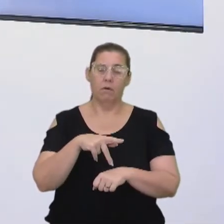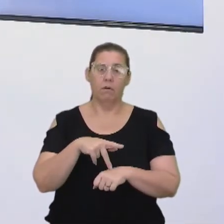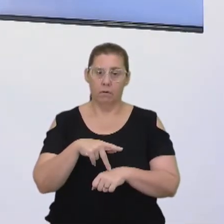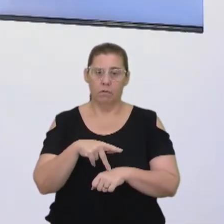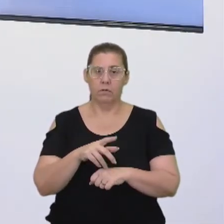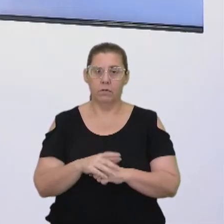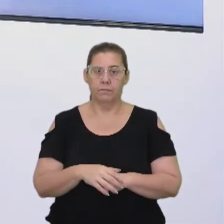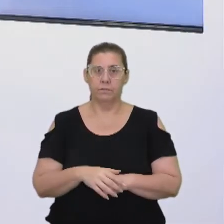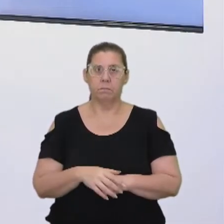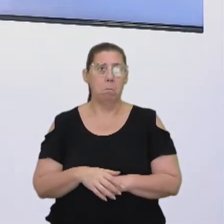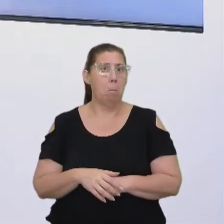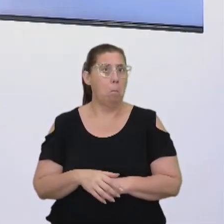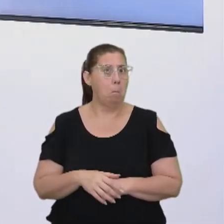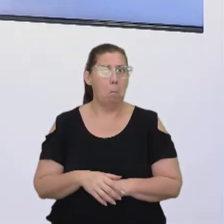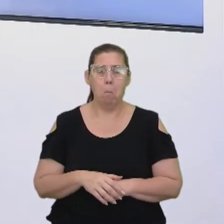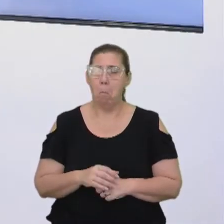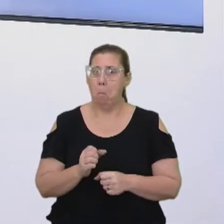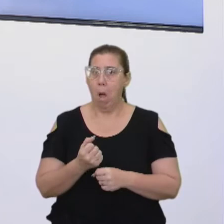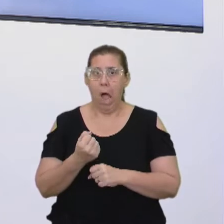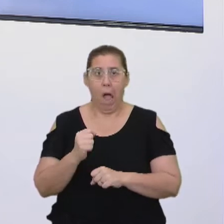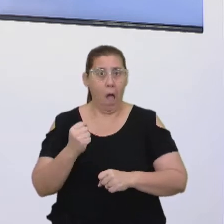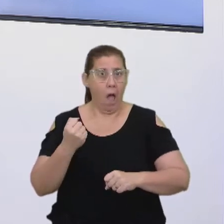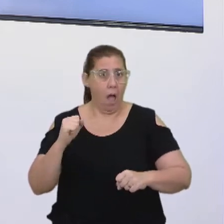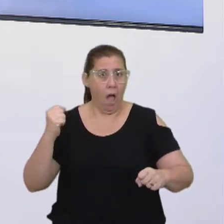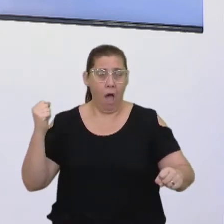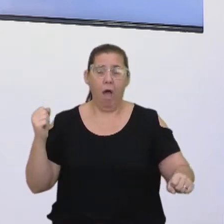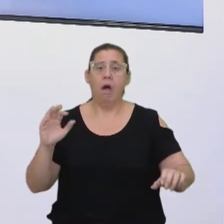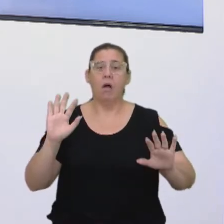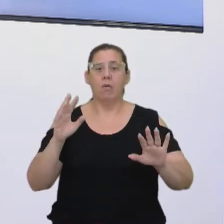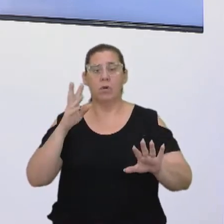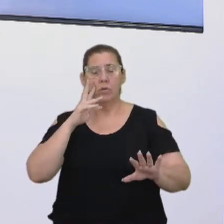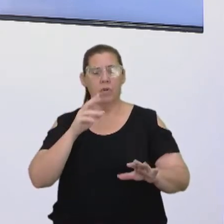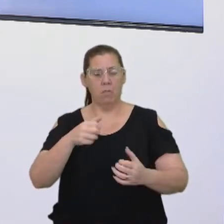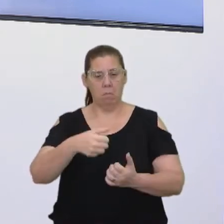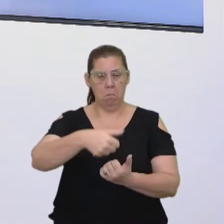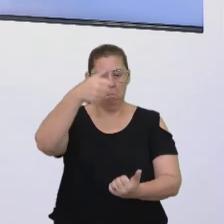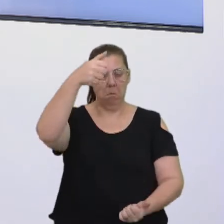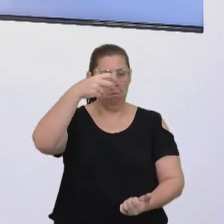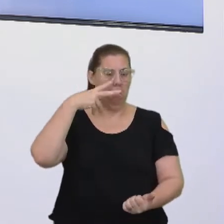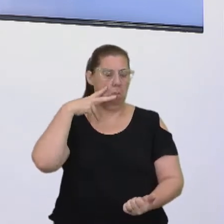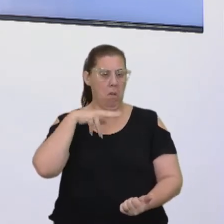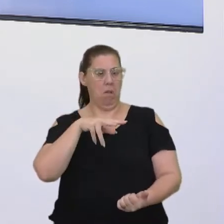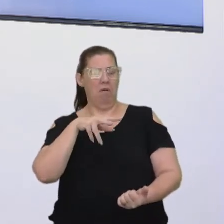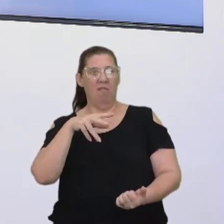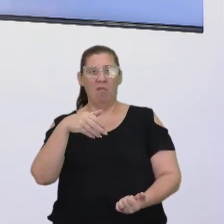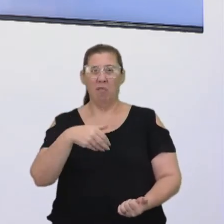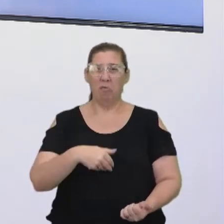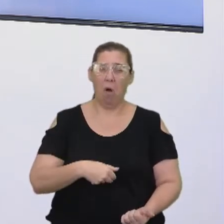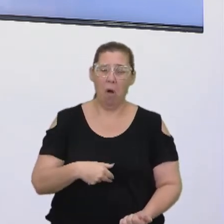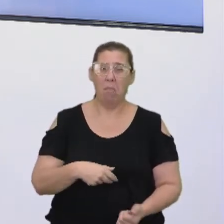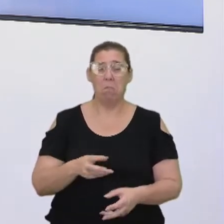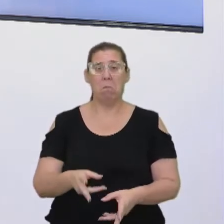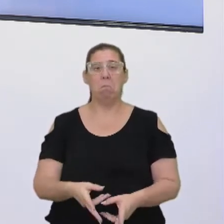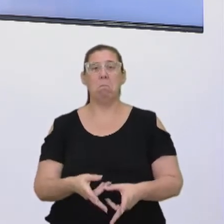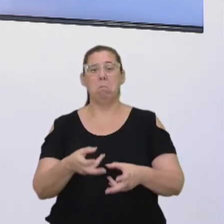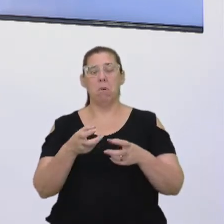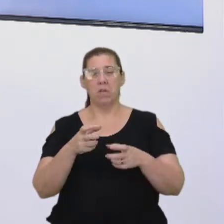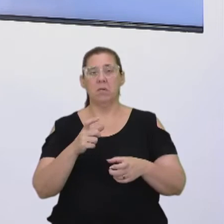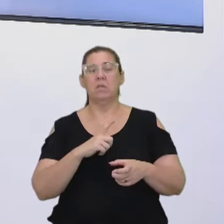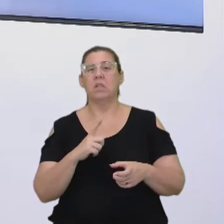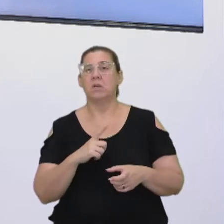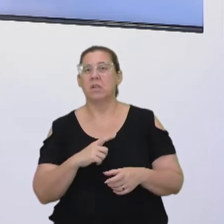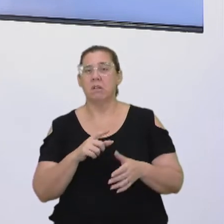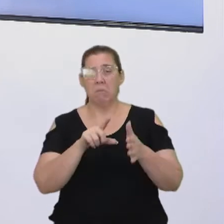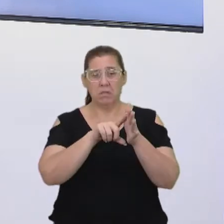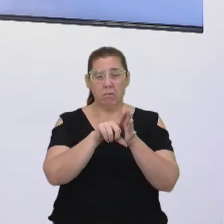assim, imenso. Imenso mesmo. Quando a gente olha para o mapa da fome, a gente também consegue perceber que esse mapa da fome